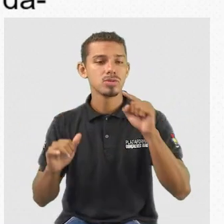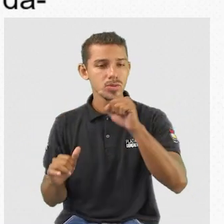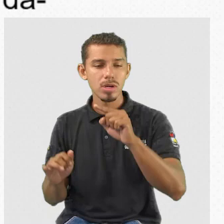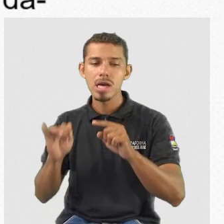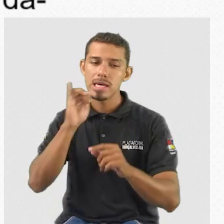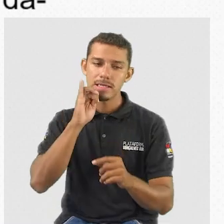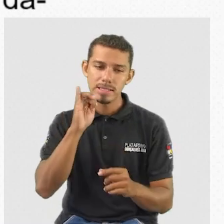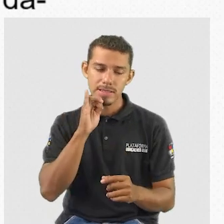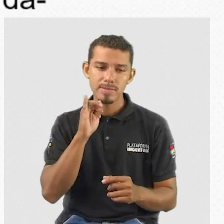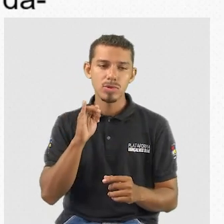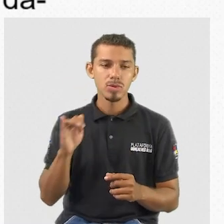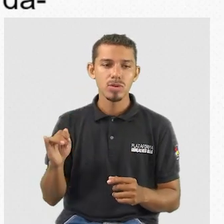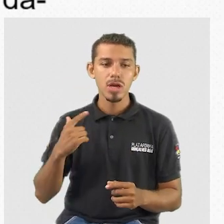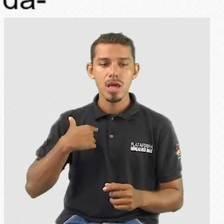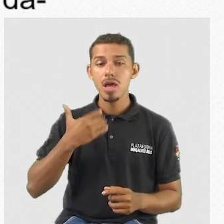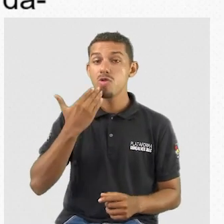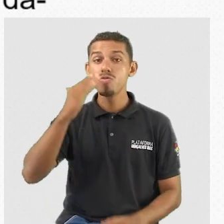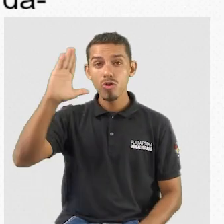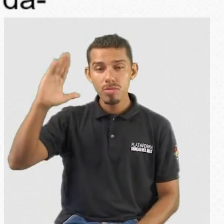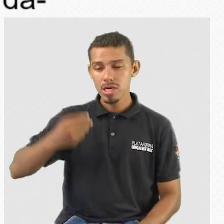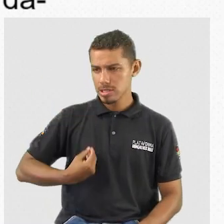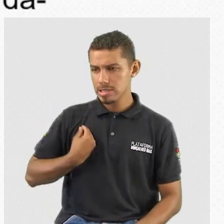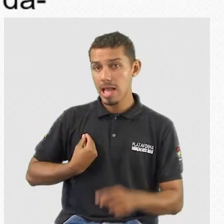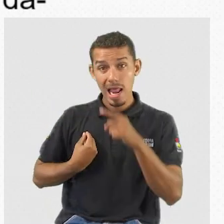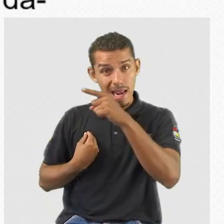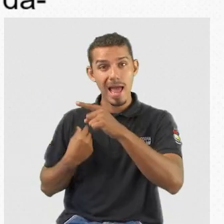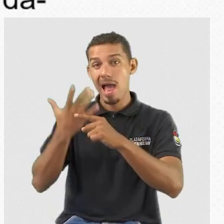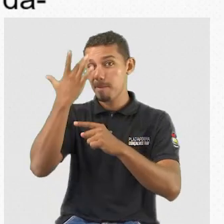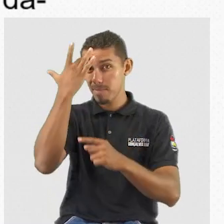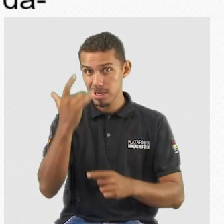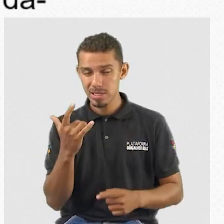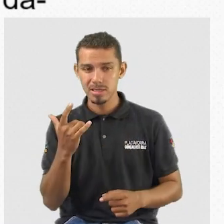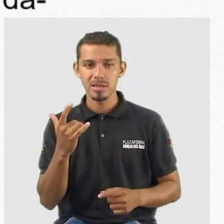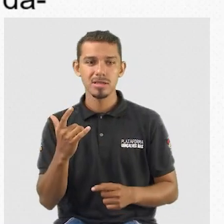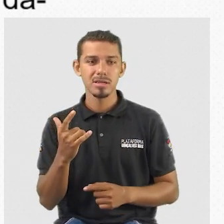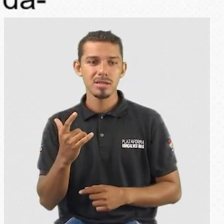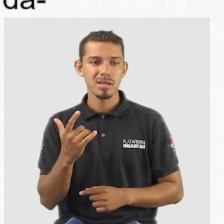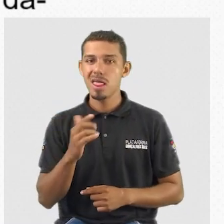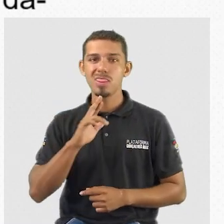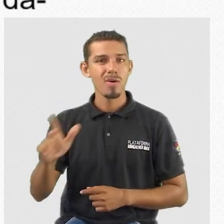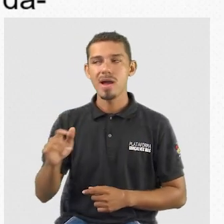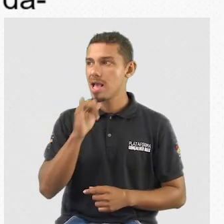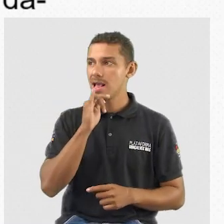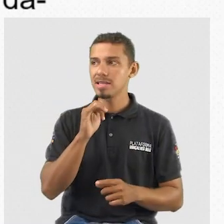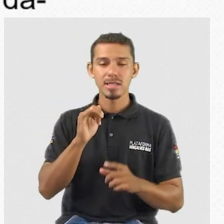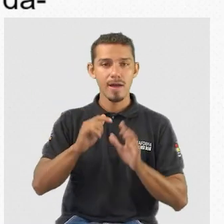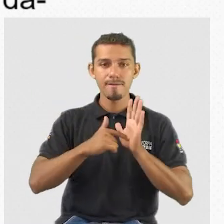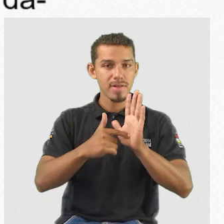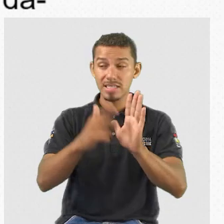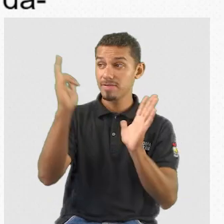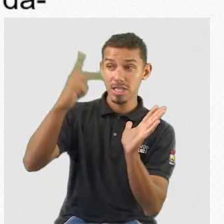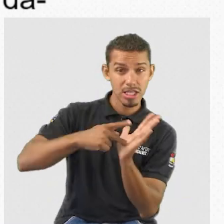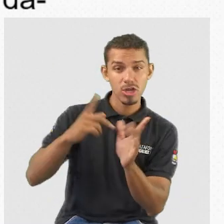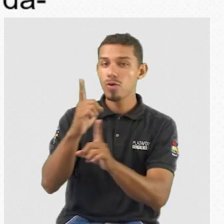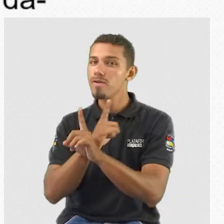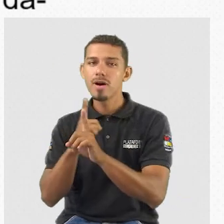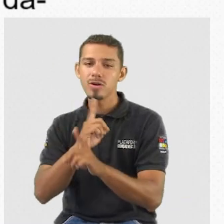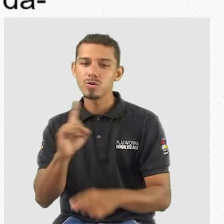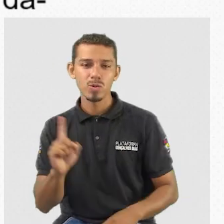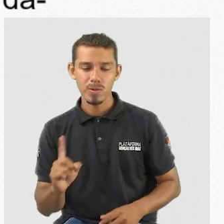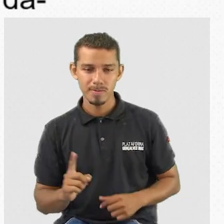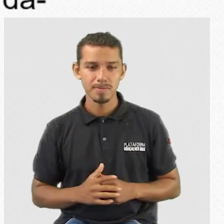Por exemplo, eu prometo estar lá amanhã. Aqui a ideia não é dizer se essa frase é verdadeira ou falsa,